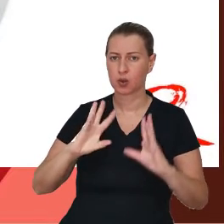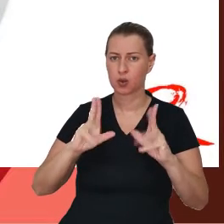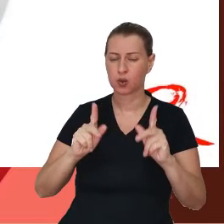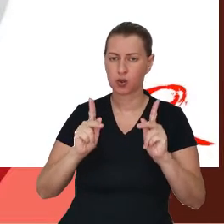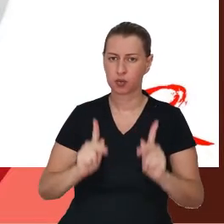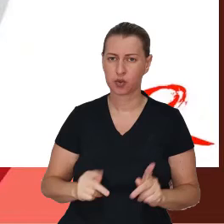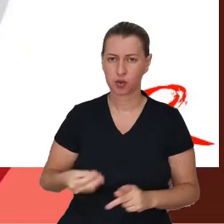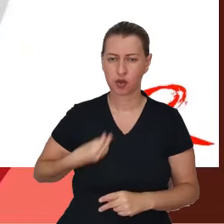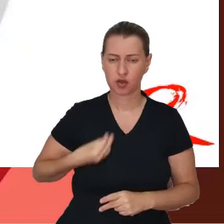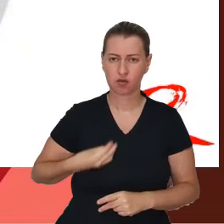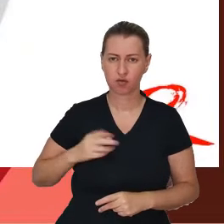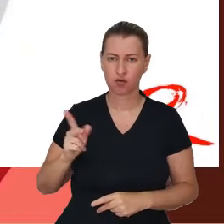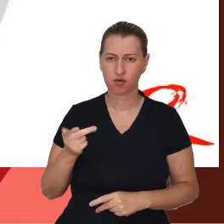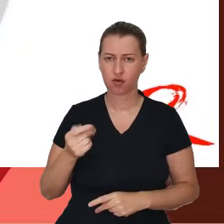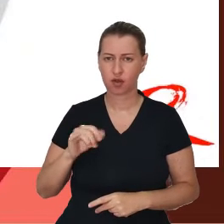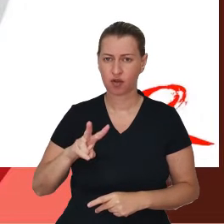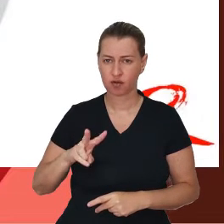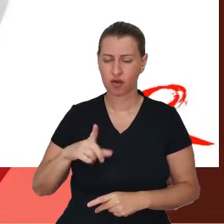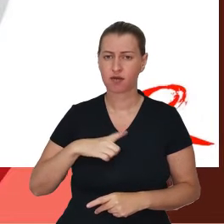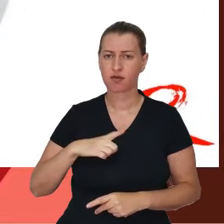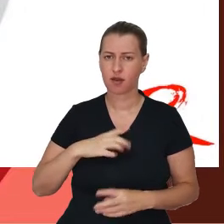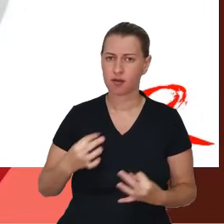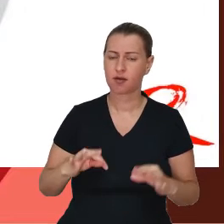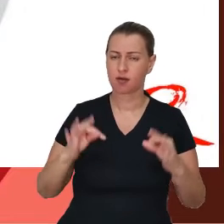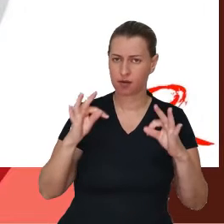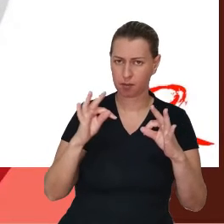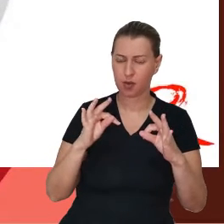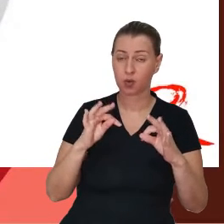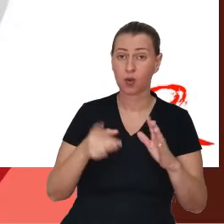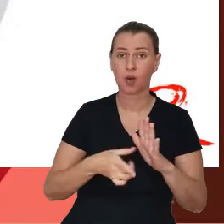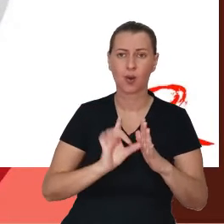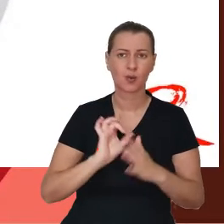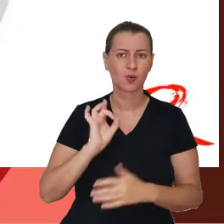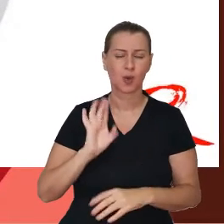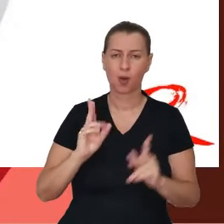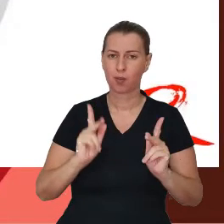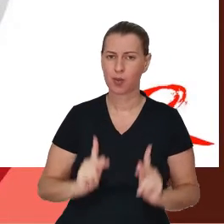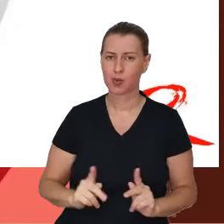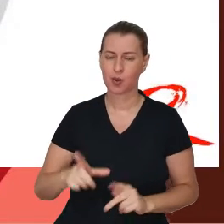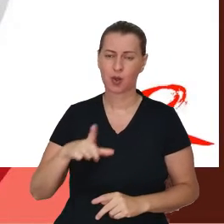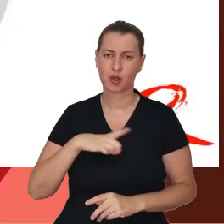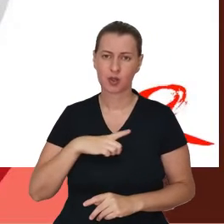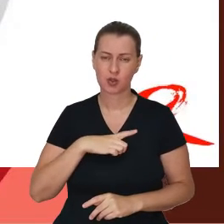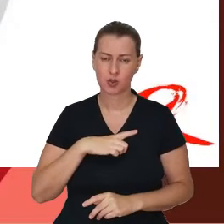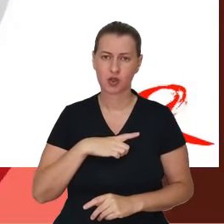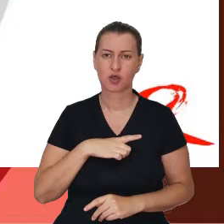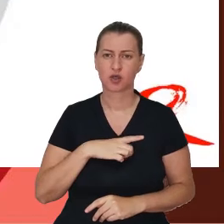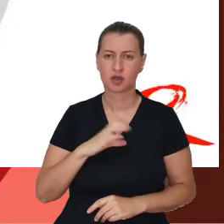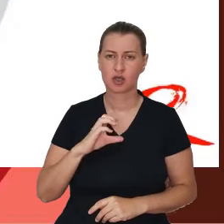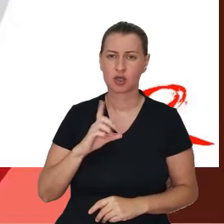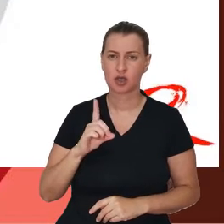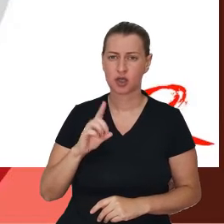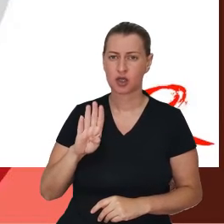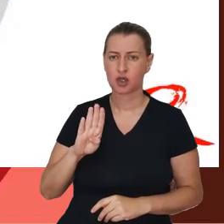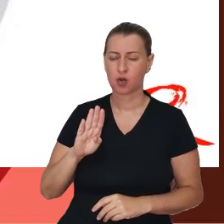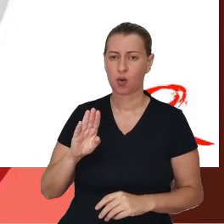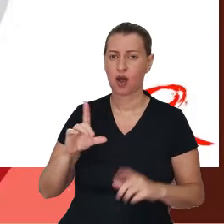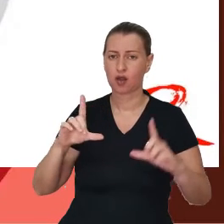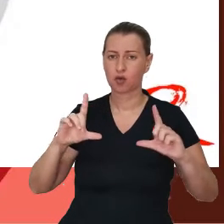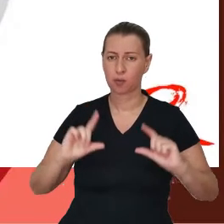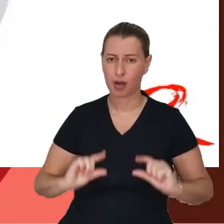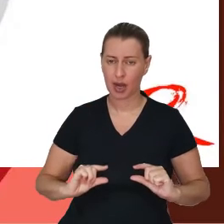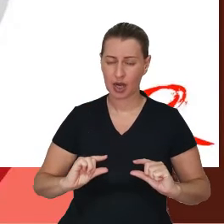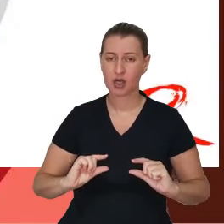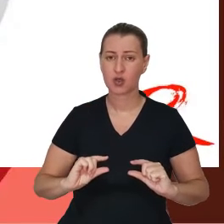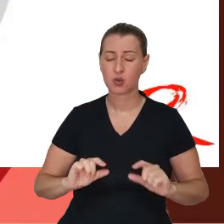pessoas que vivem com HIV têm acesso ao tratamento. Antes disso, somente pessoas que tinham um CD4 baixo, uma